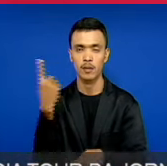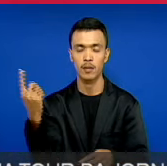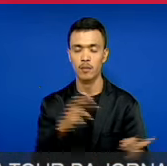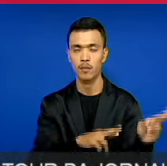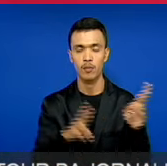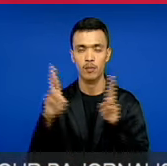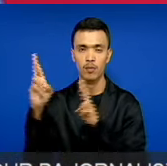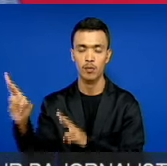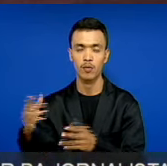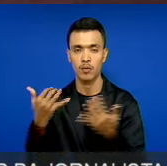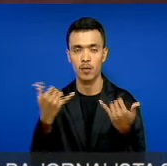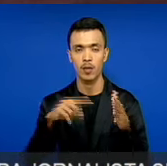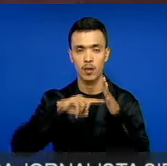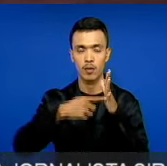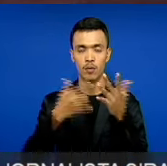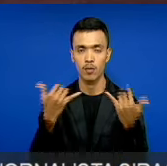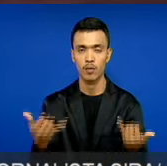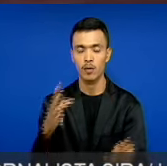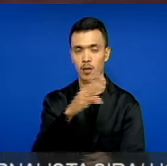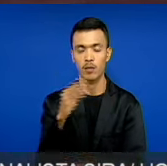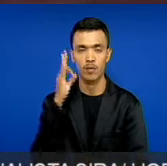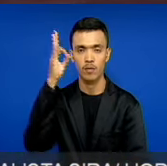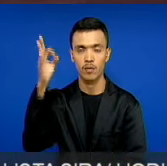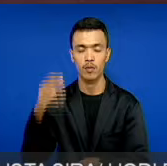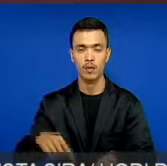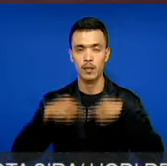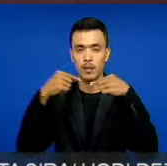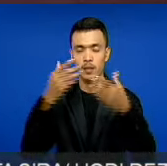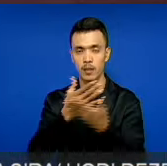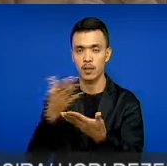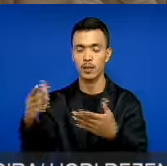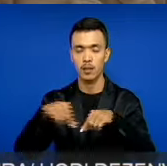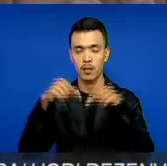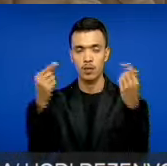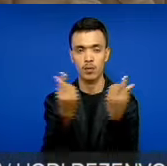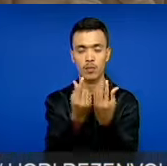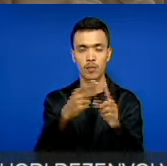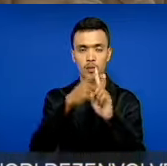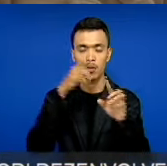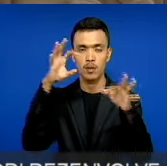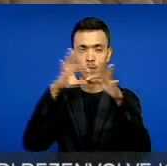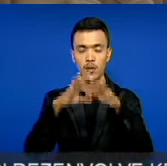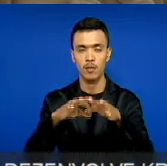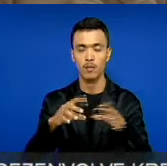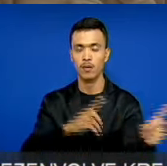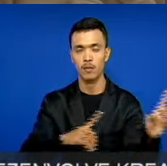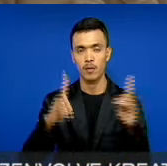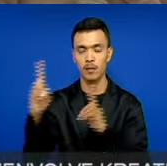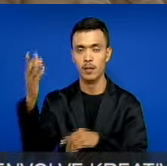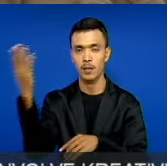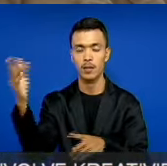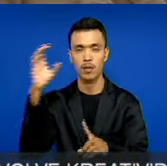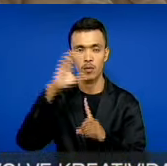ohin nova futuro. Sermone entrega atributo arte marciais no arte rituais susi membro polícia realiza no comando